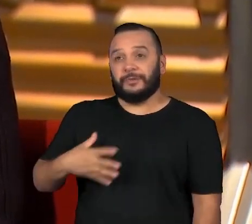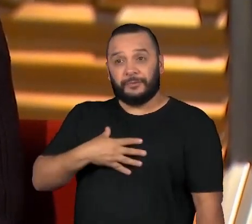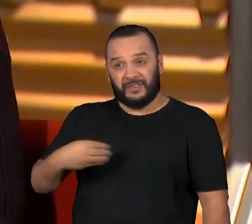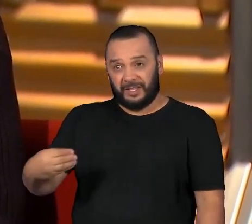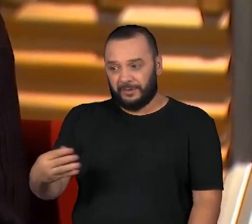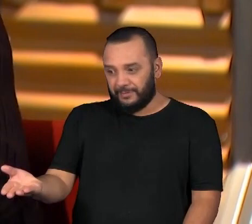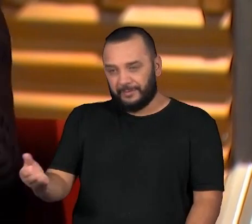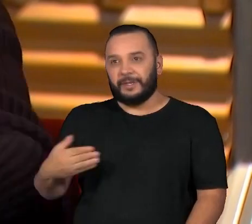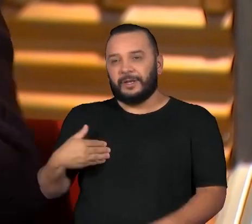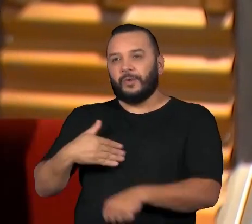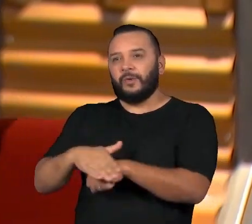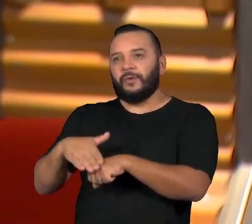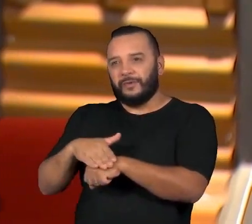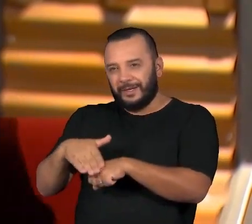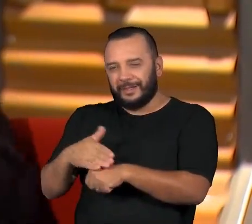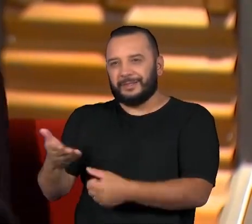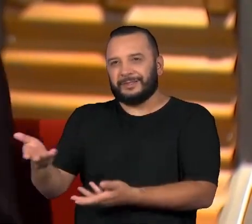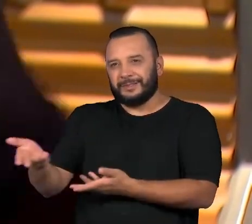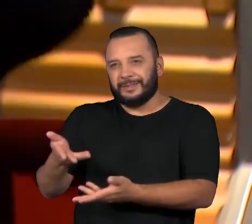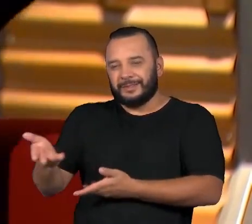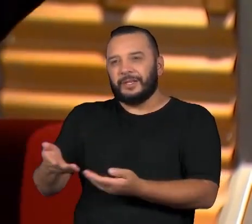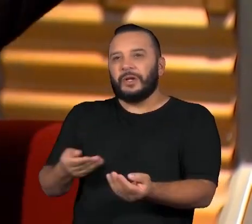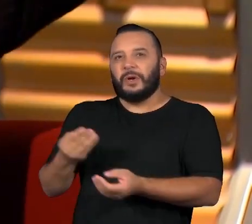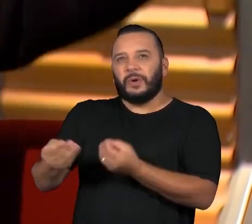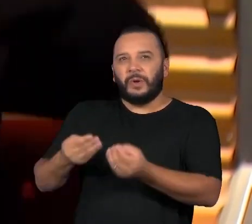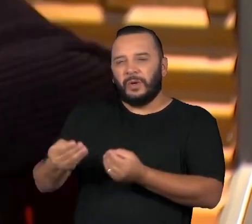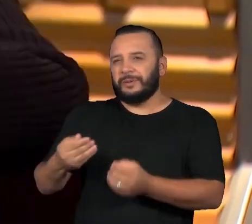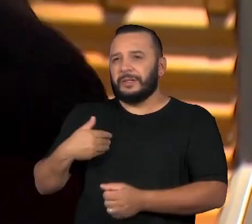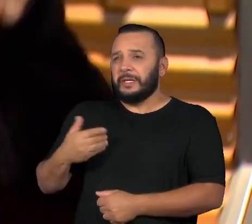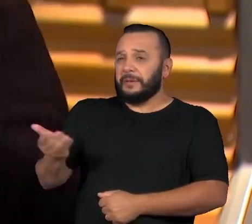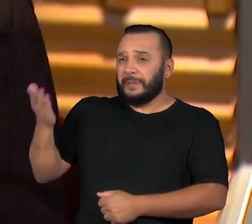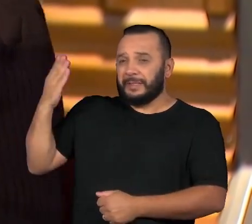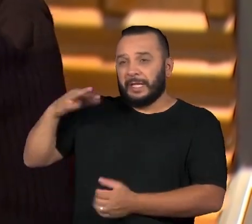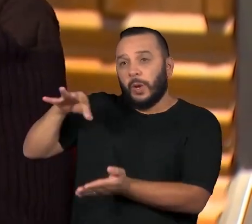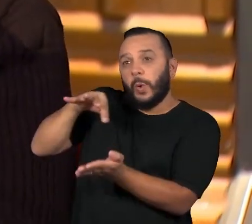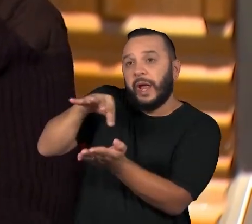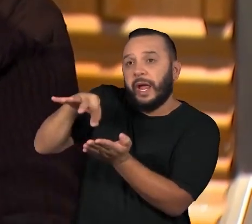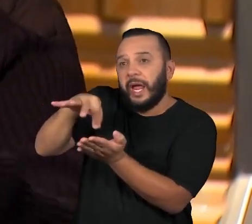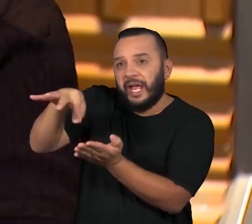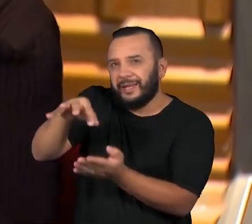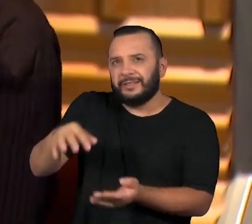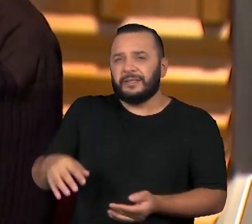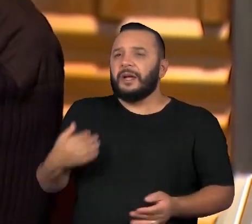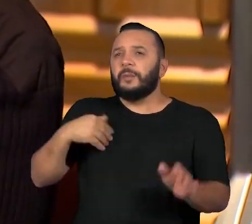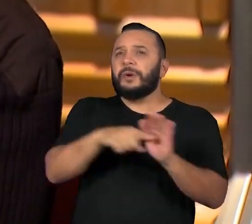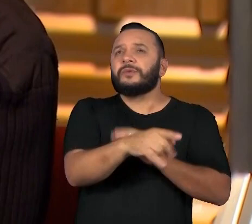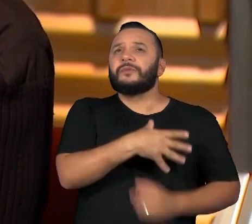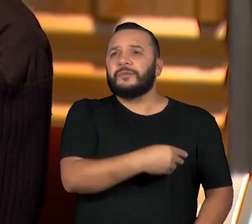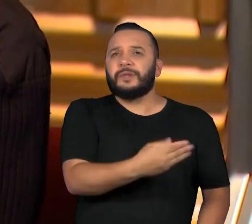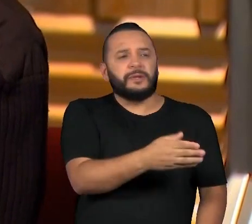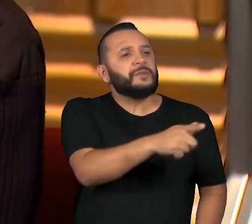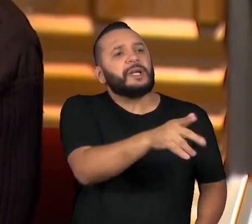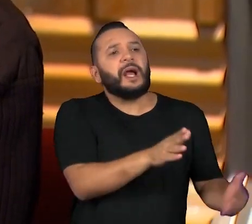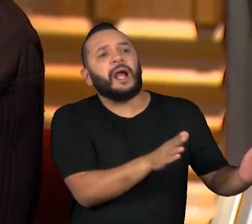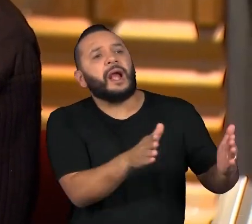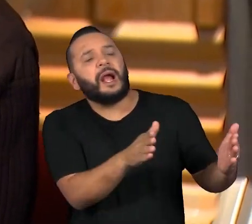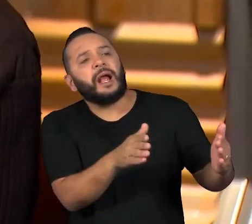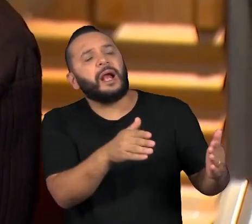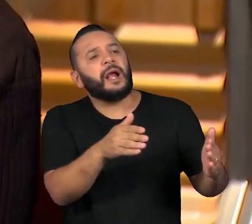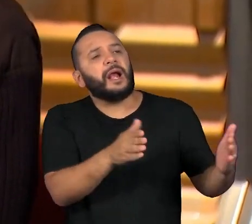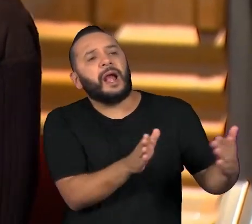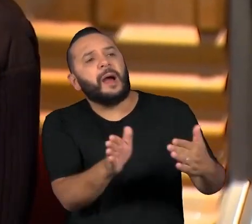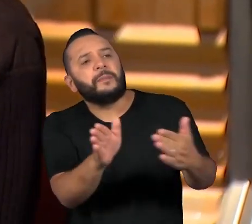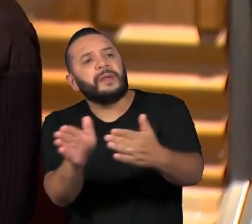sobre isso sobre o waz ou sobre sei lá é na minha época não tinha essa assim eu pergunta pra minha filha qual o caminho que você usou para vir aqui na festa